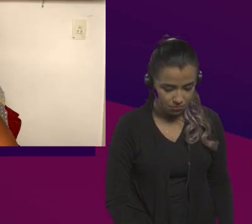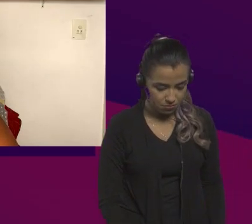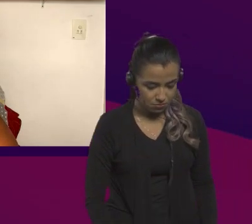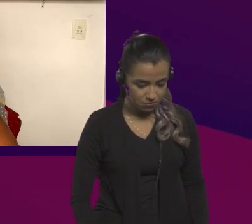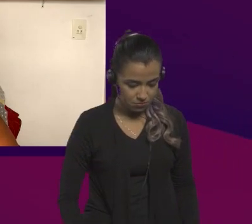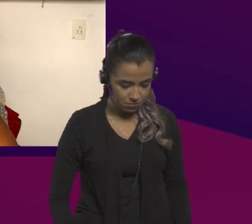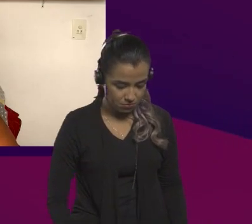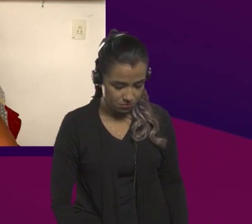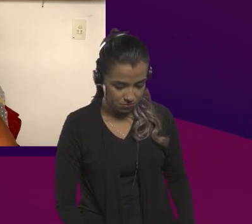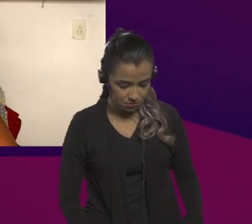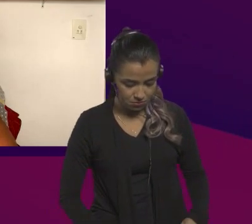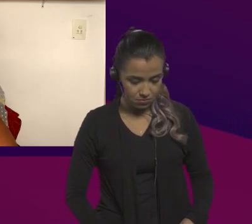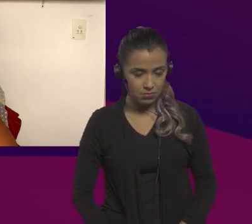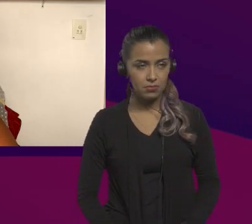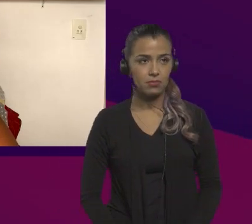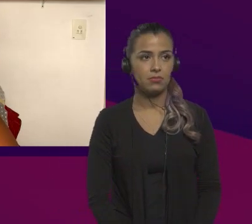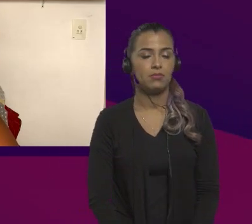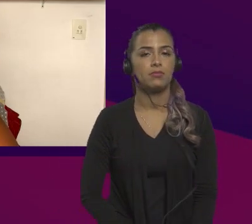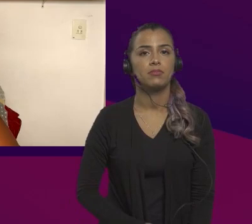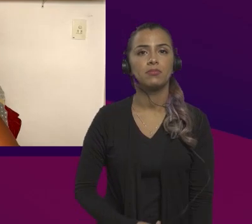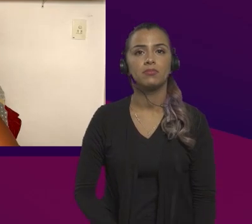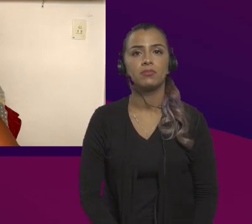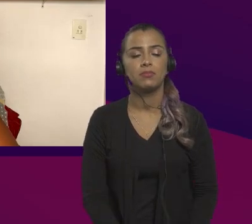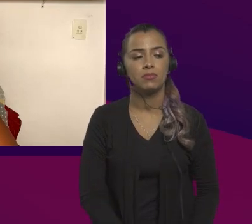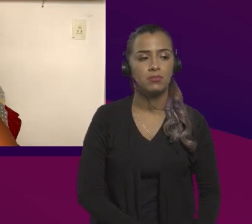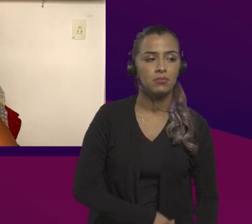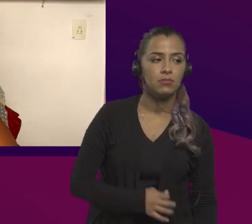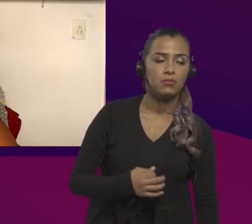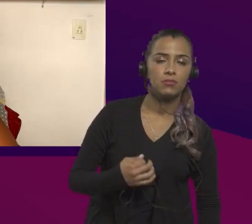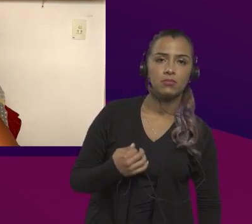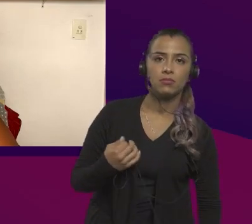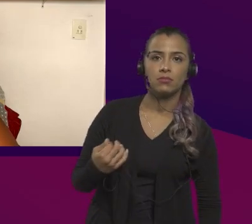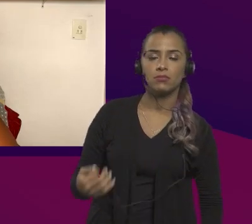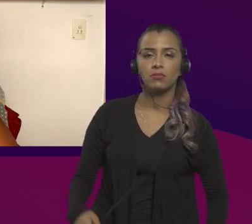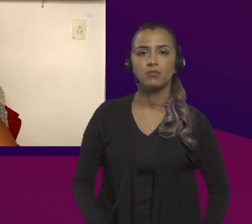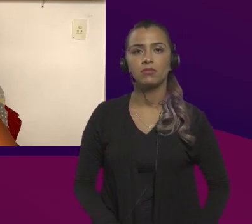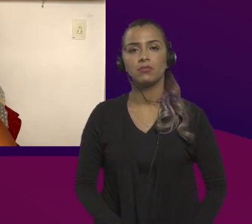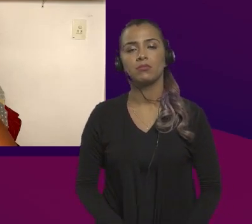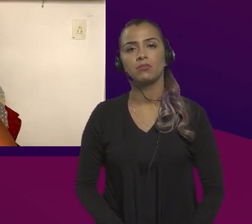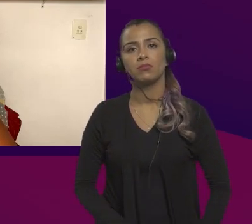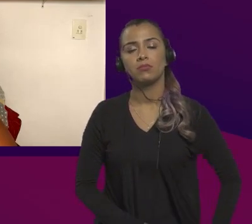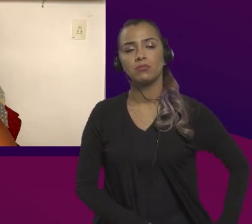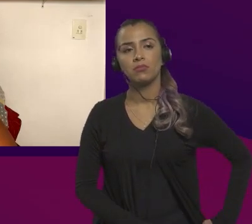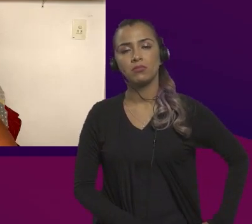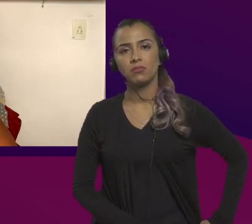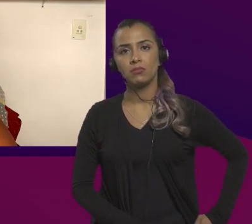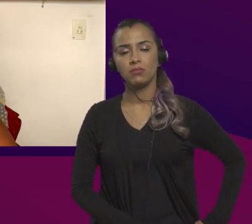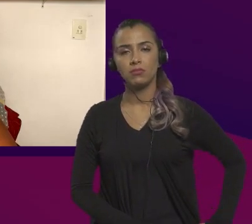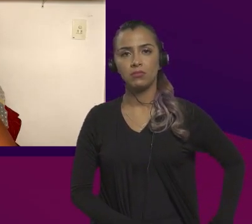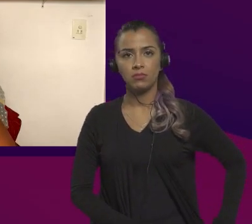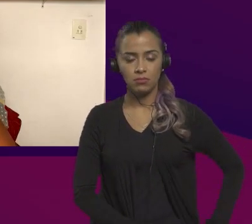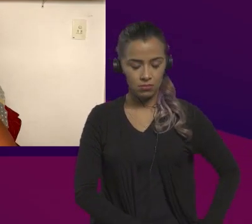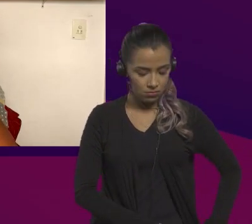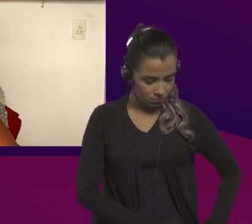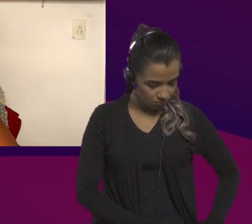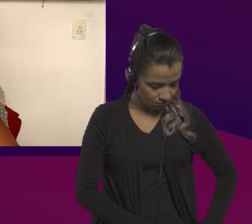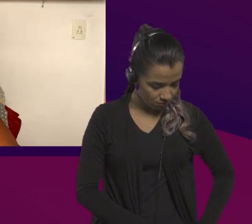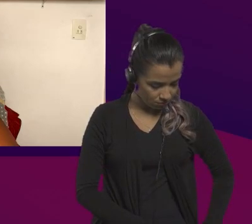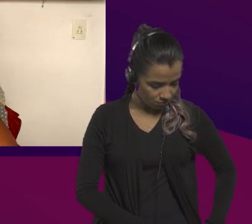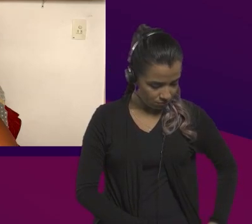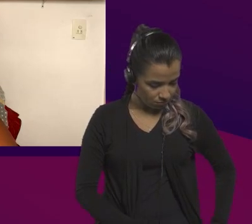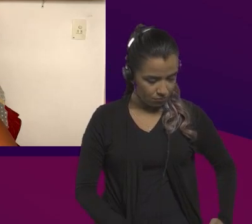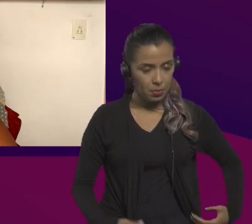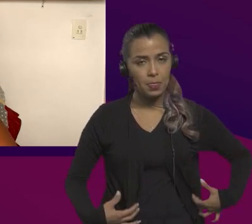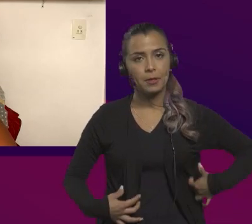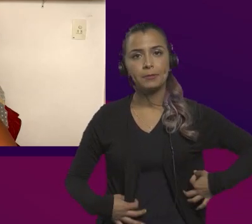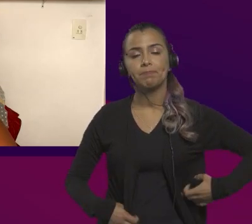do meu corpo conforme os anos, muitos seguidores antigos falam isso para mim, e que não me enxergam mais como gorda. Eu realmente emagreci quando escrevi meu livro, mas já tem